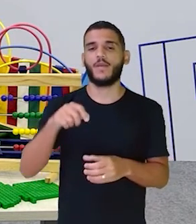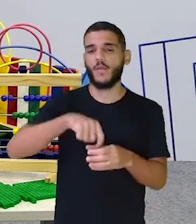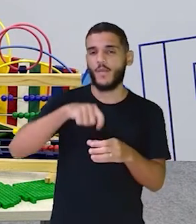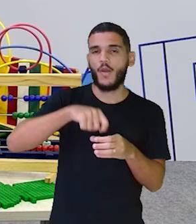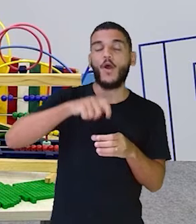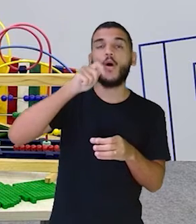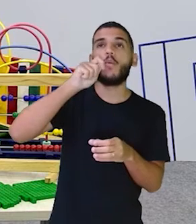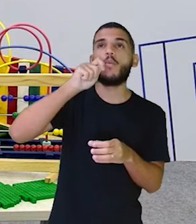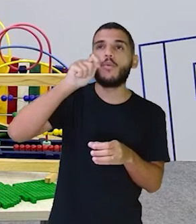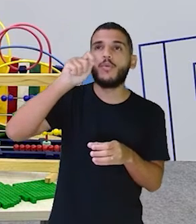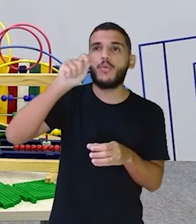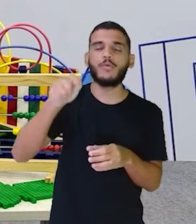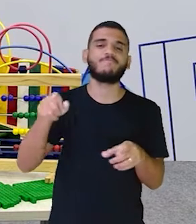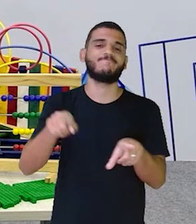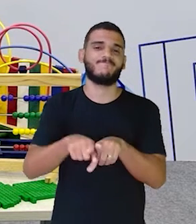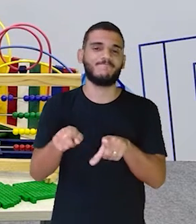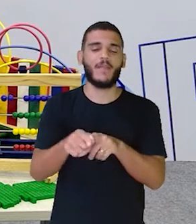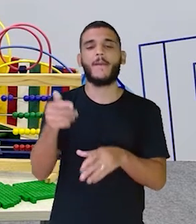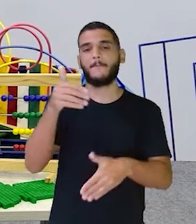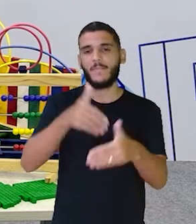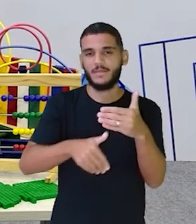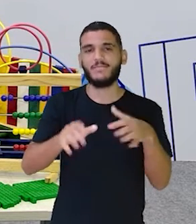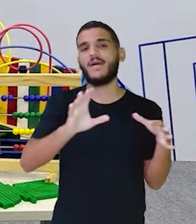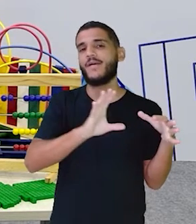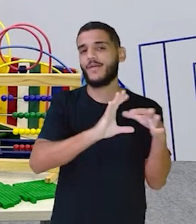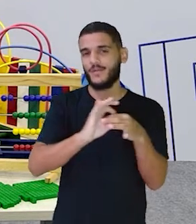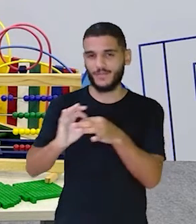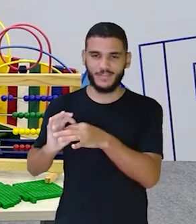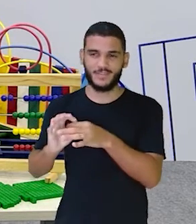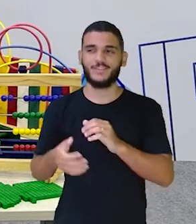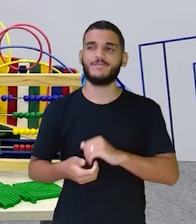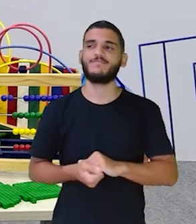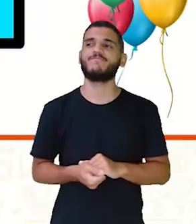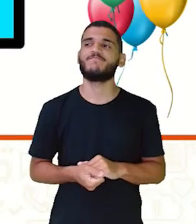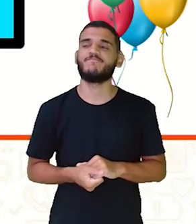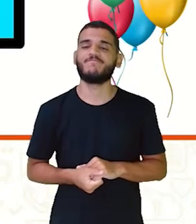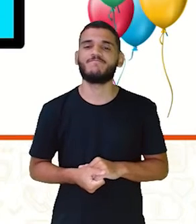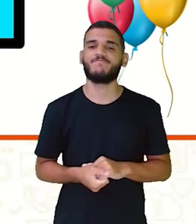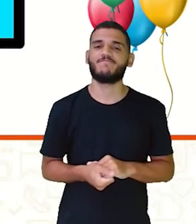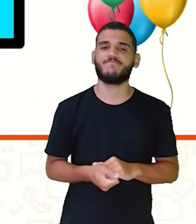e fazer parte do contexto.